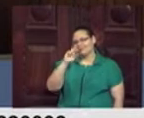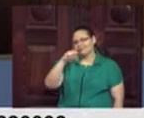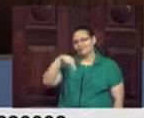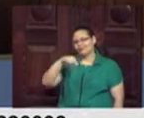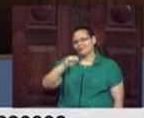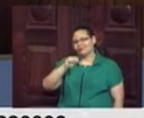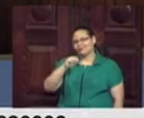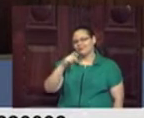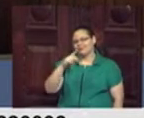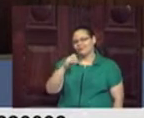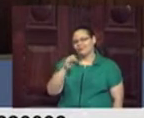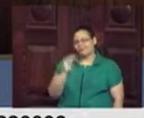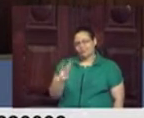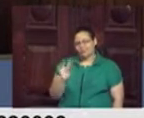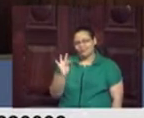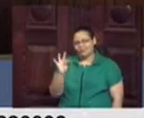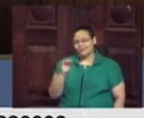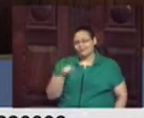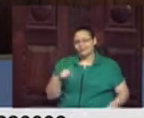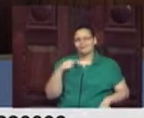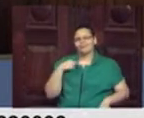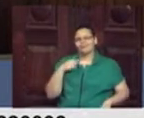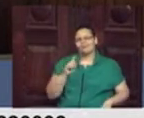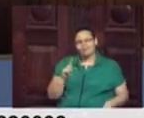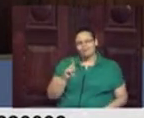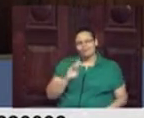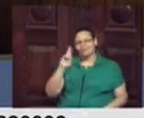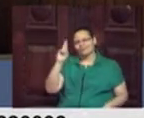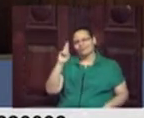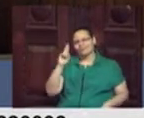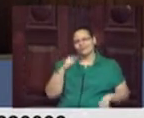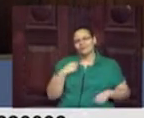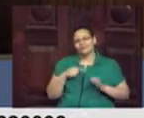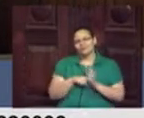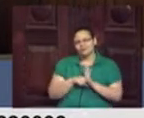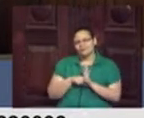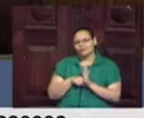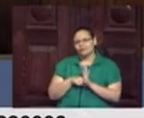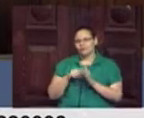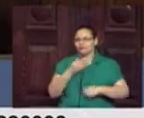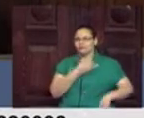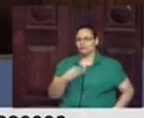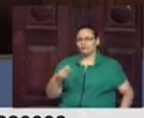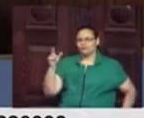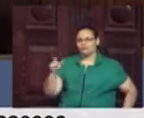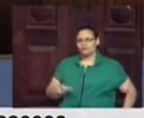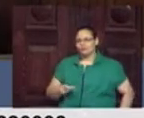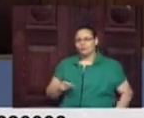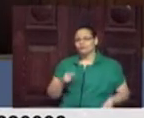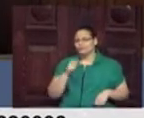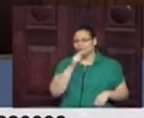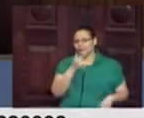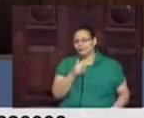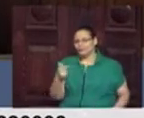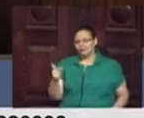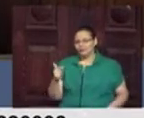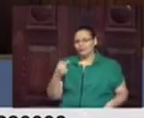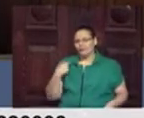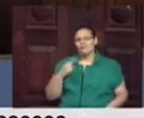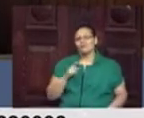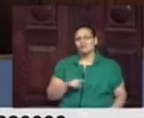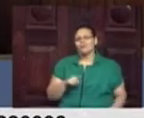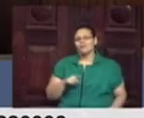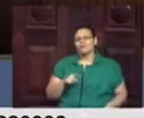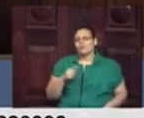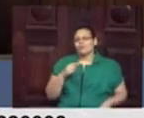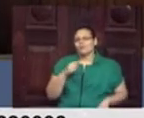reguladora do governo. É essa a questão. Não só não há agência reguladora sobre a FETransport, como a FETransport, os empresários